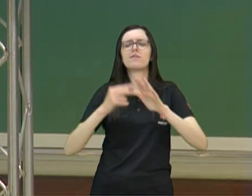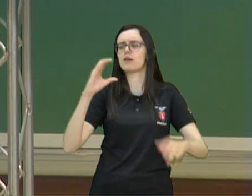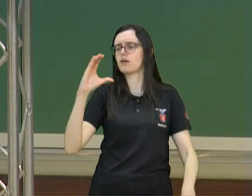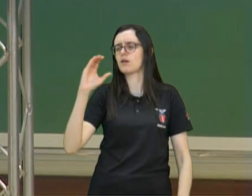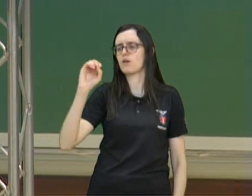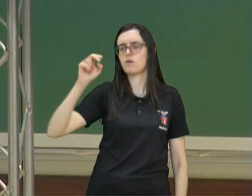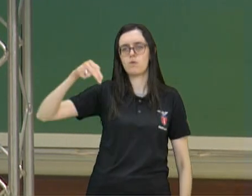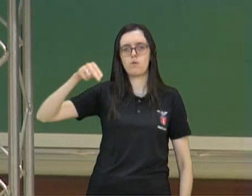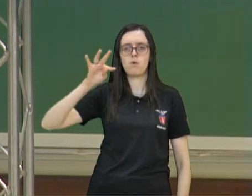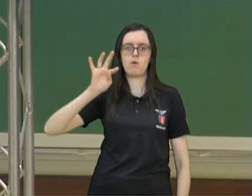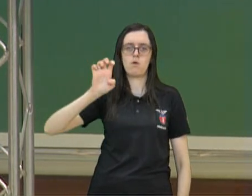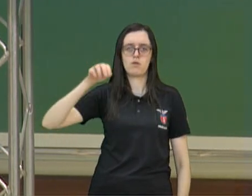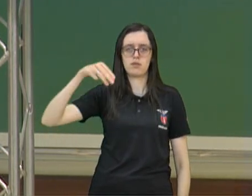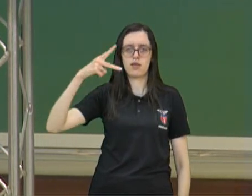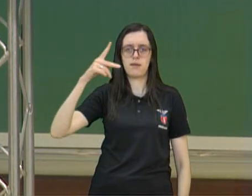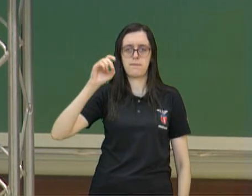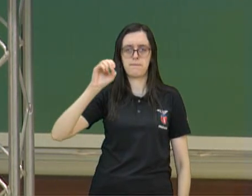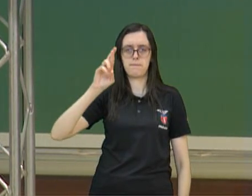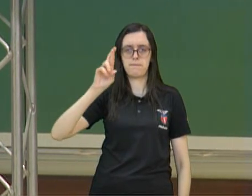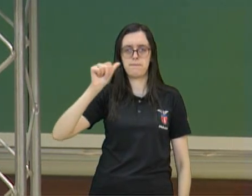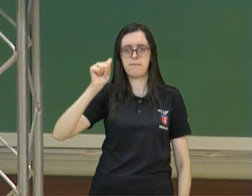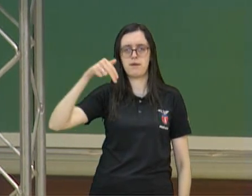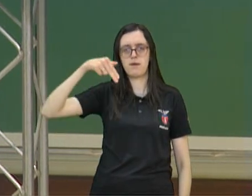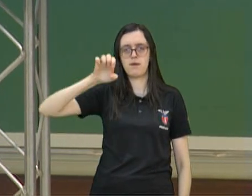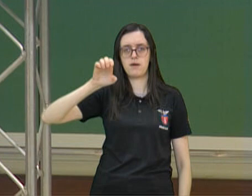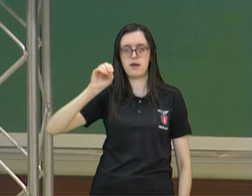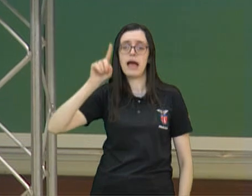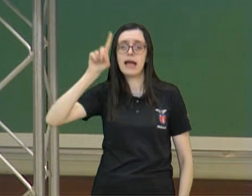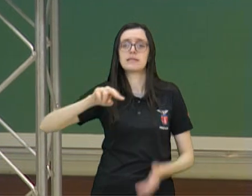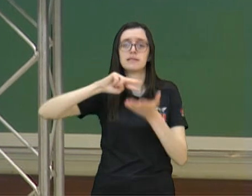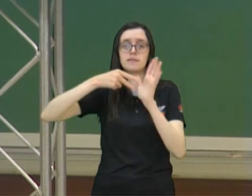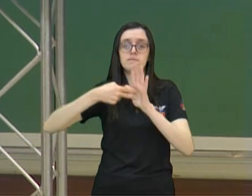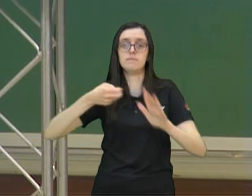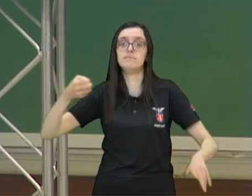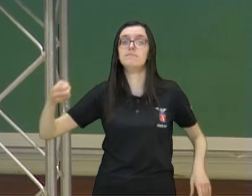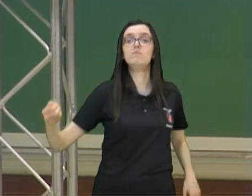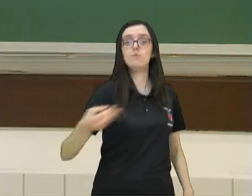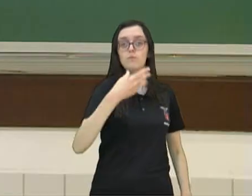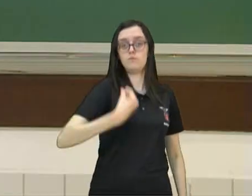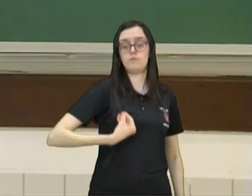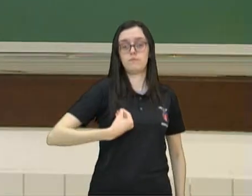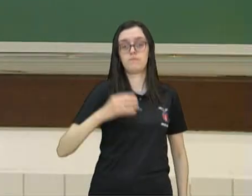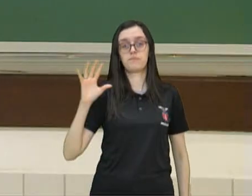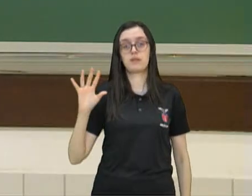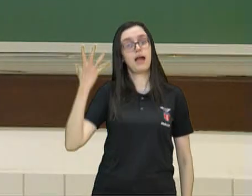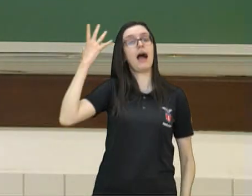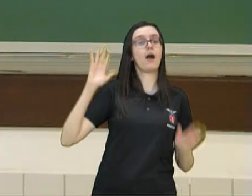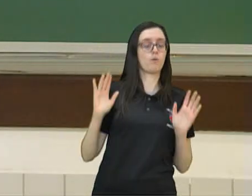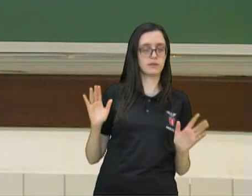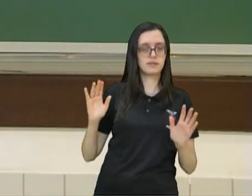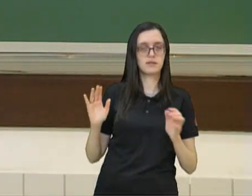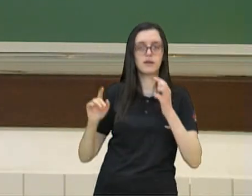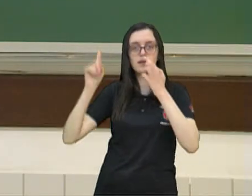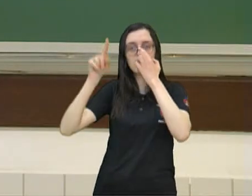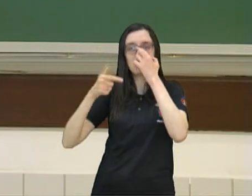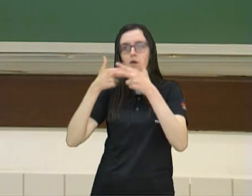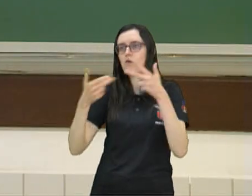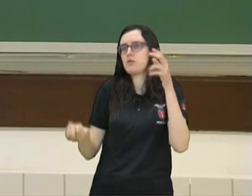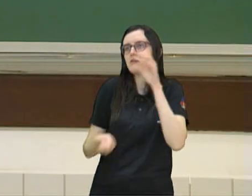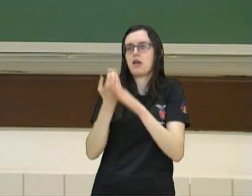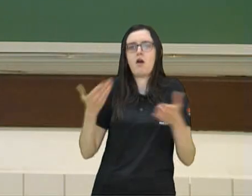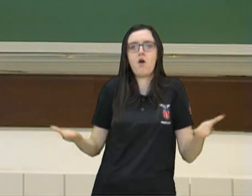é atual? Contemporâneo é algo novo, algo que está acontecendo naquele momento. Algo criado hoje em